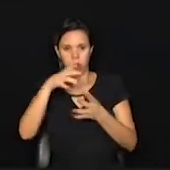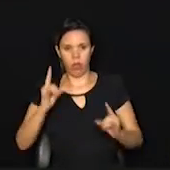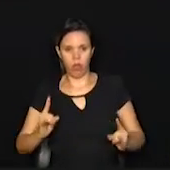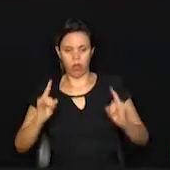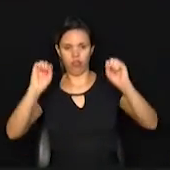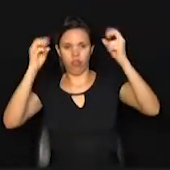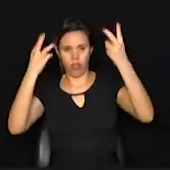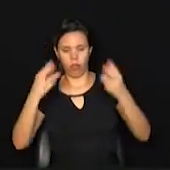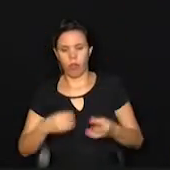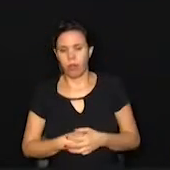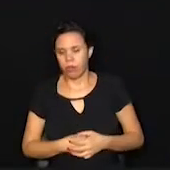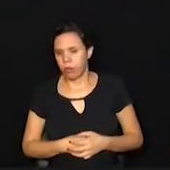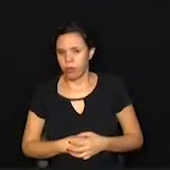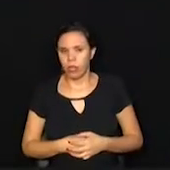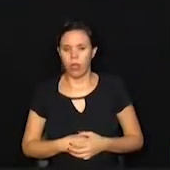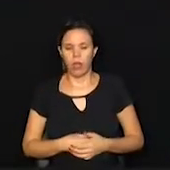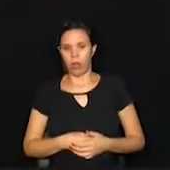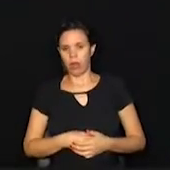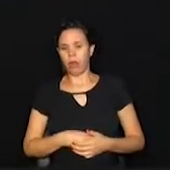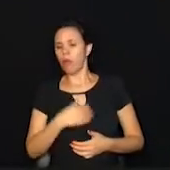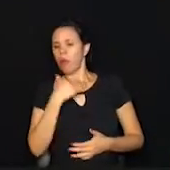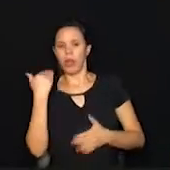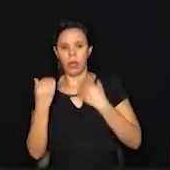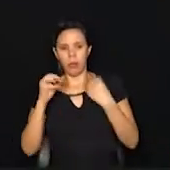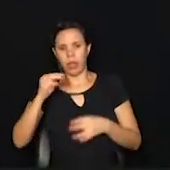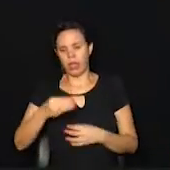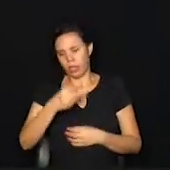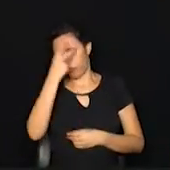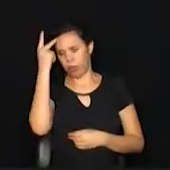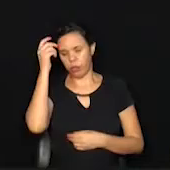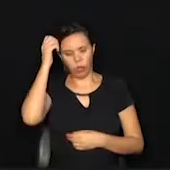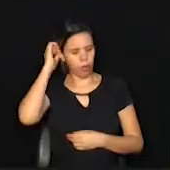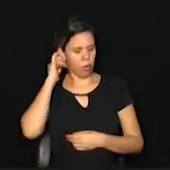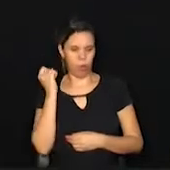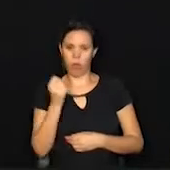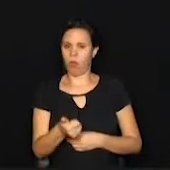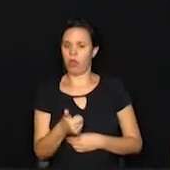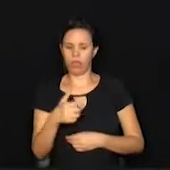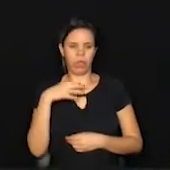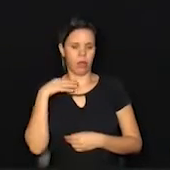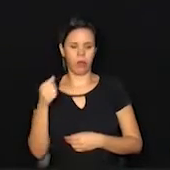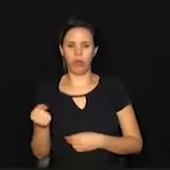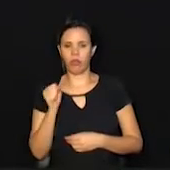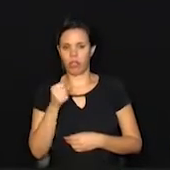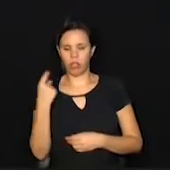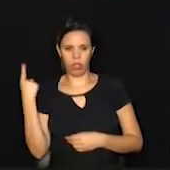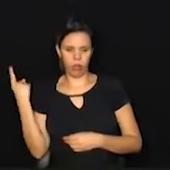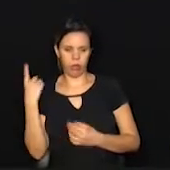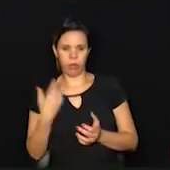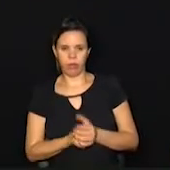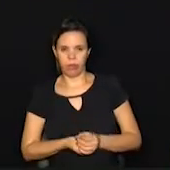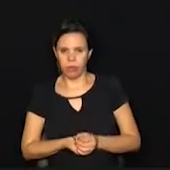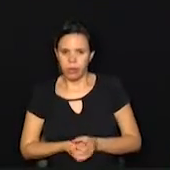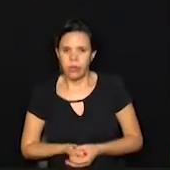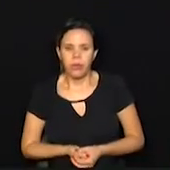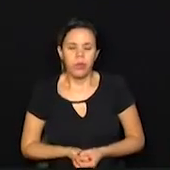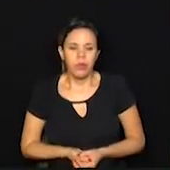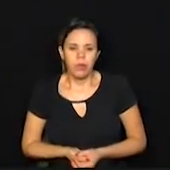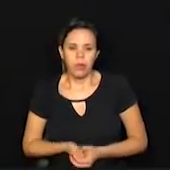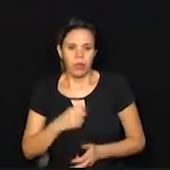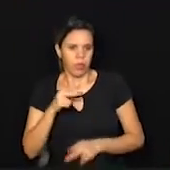palco do show eles iam matar milhares de pessoas Isso foi em abril e 81 Não essa